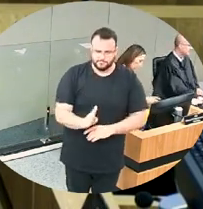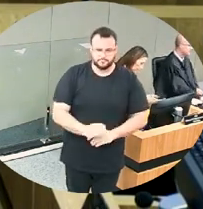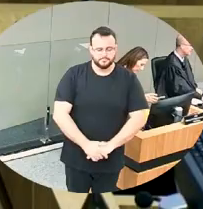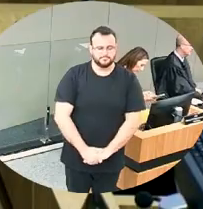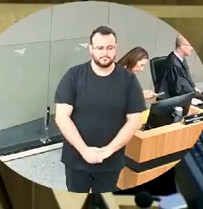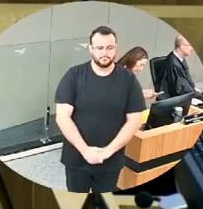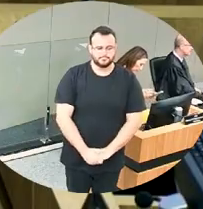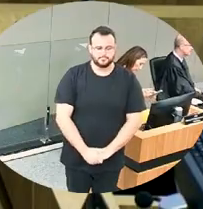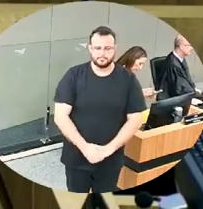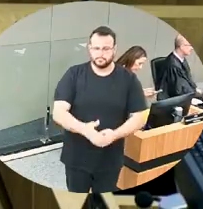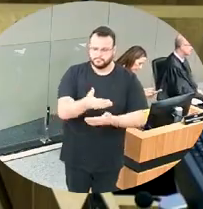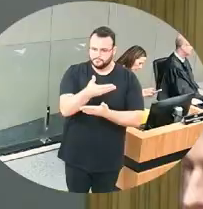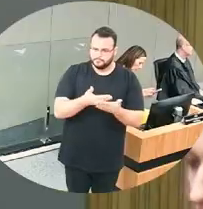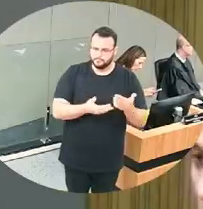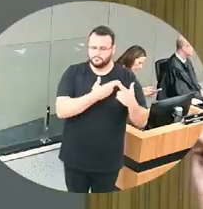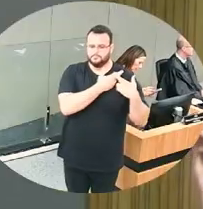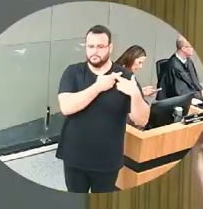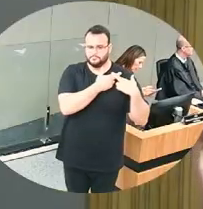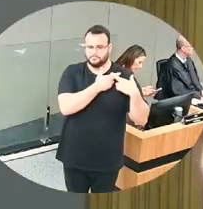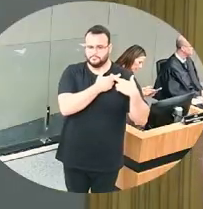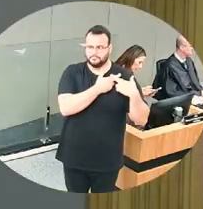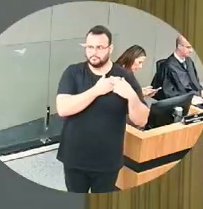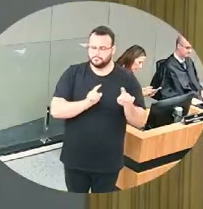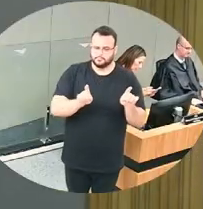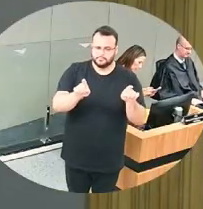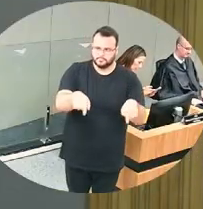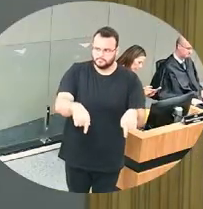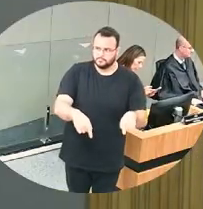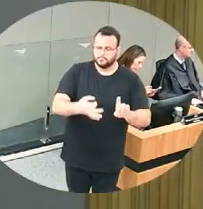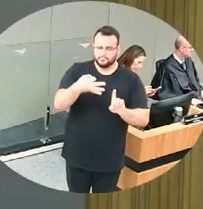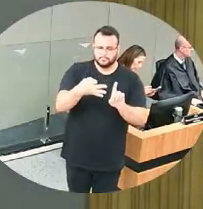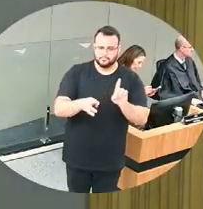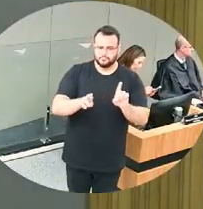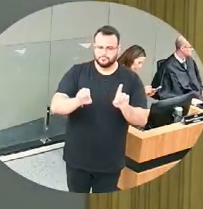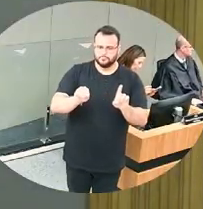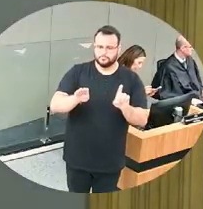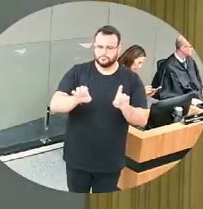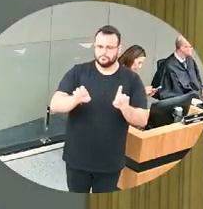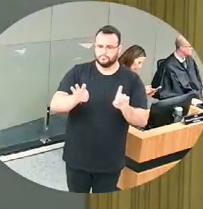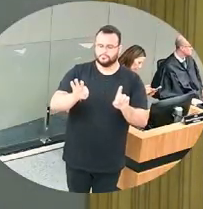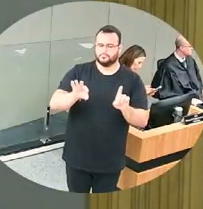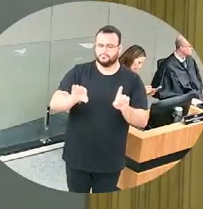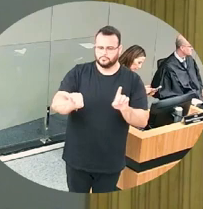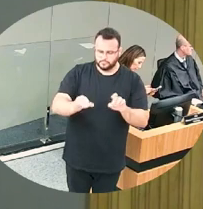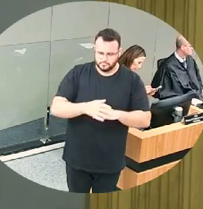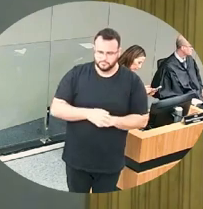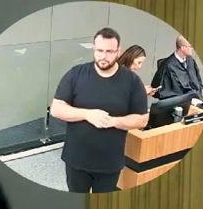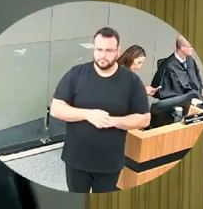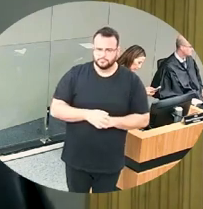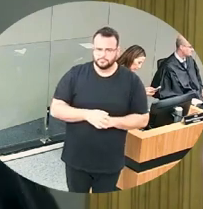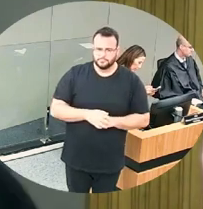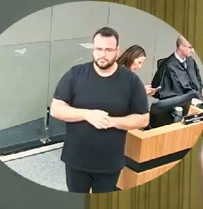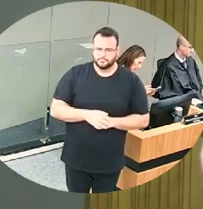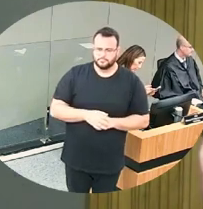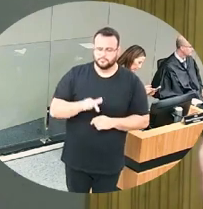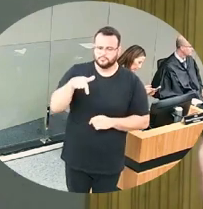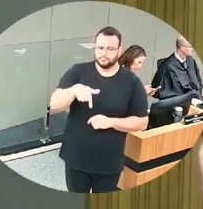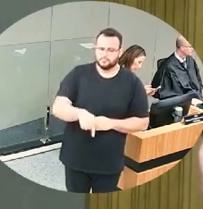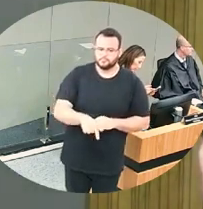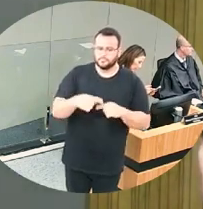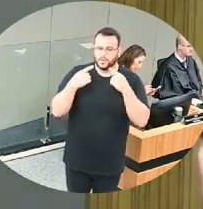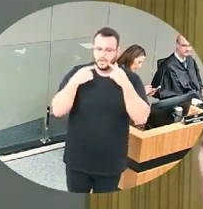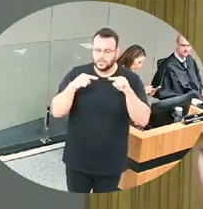República termo de compromisso e posse do excelentíssimo Desembargador Roberto basilone leite no cargo de ouvidor